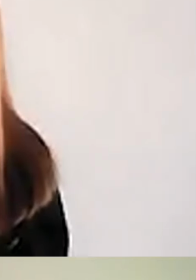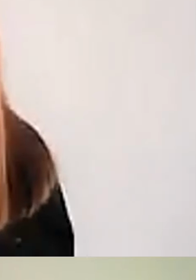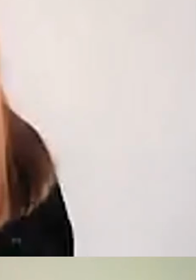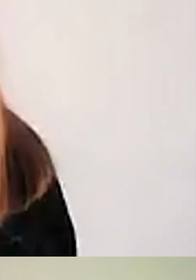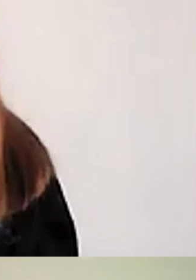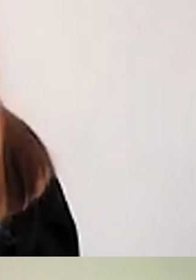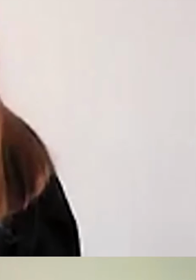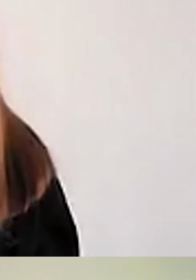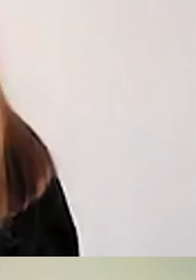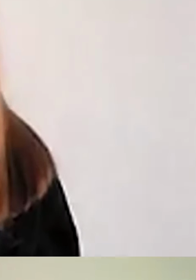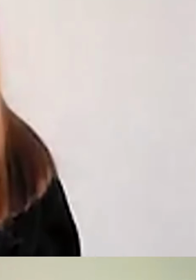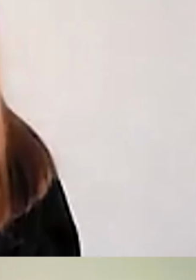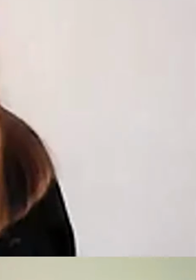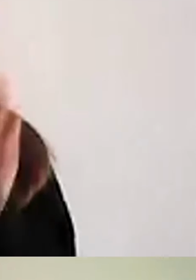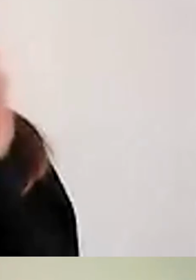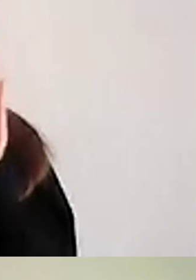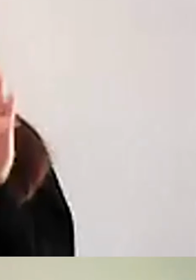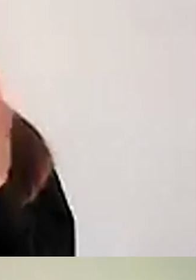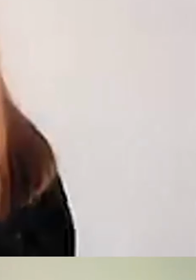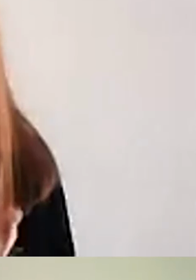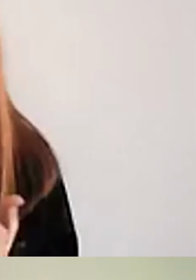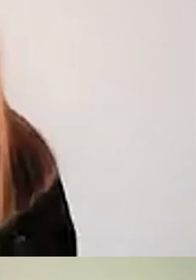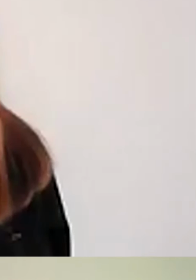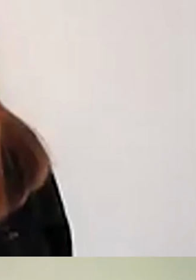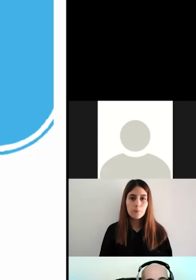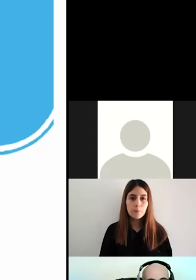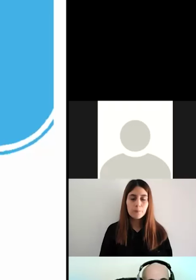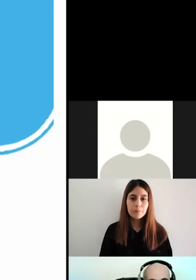obrigada, boa tarde. Se puderem colocar então a apresentação.